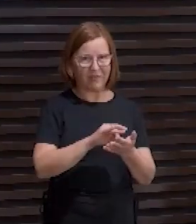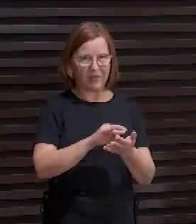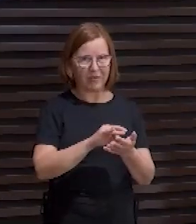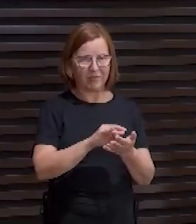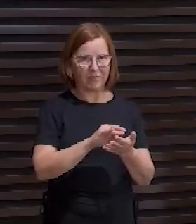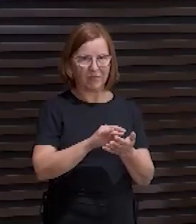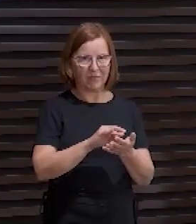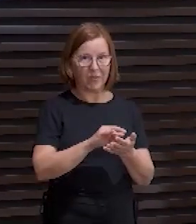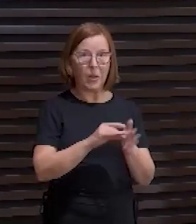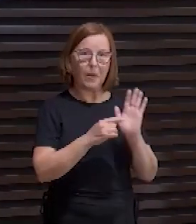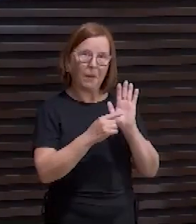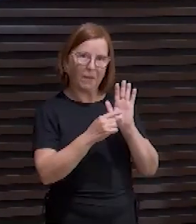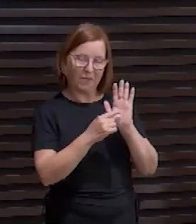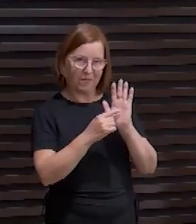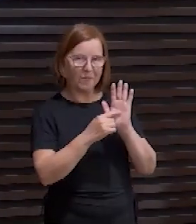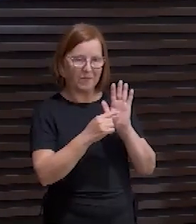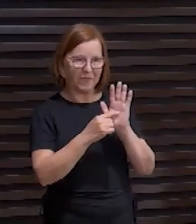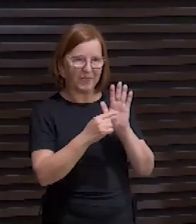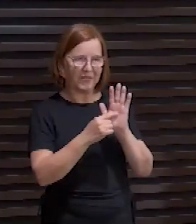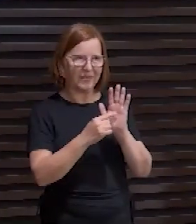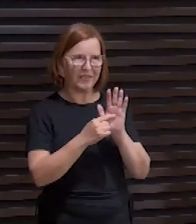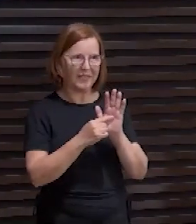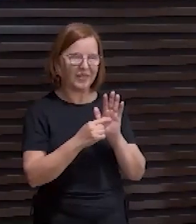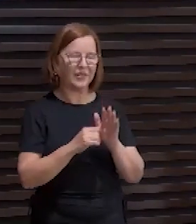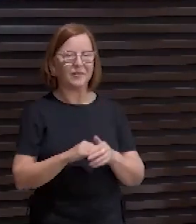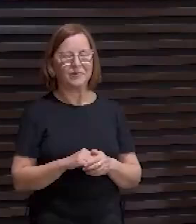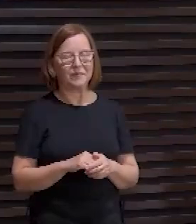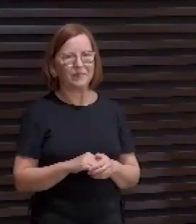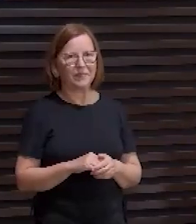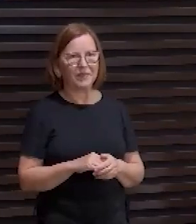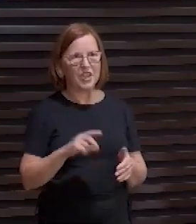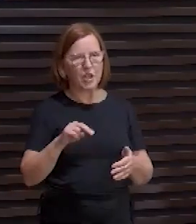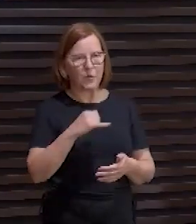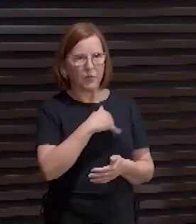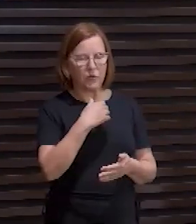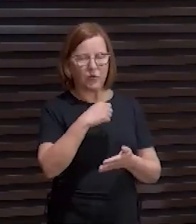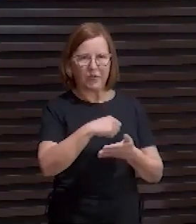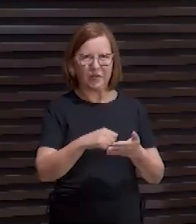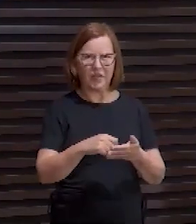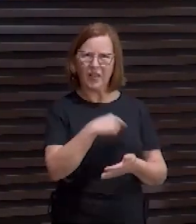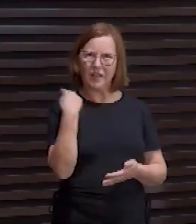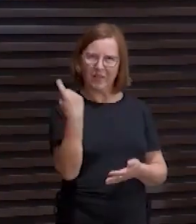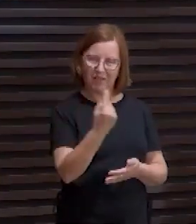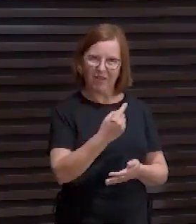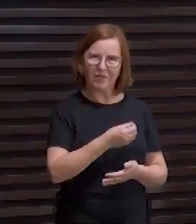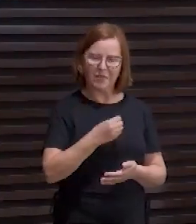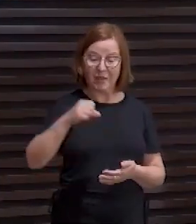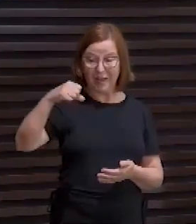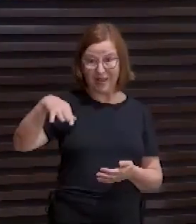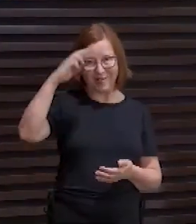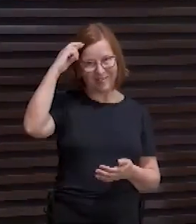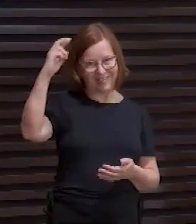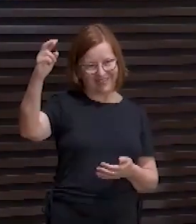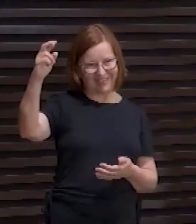refletido uma tendência de alta? Ou na linguagem de João, nós temos andado na luz do Senhor, nesse